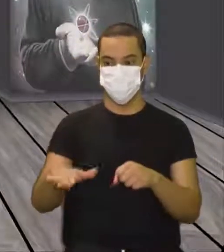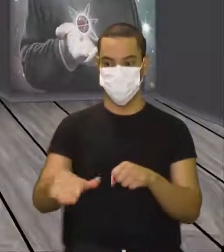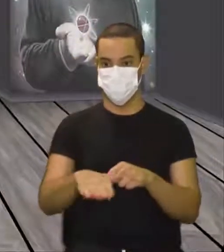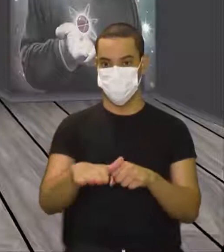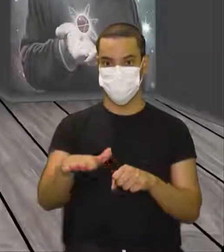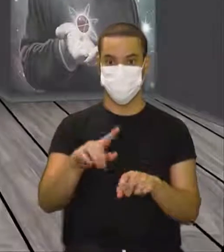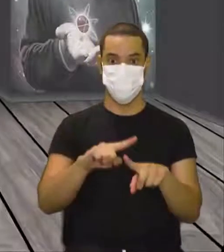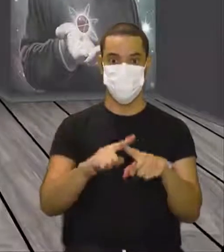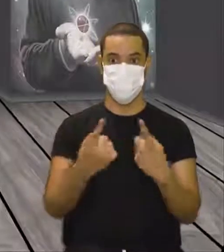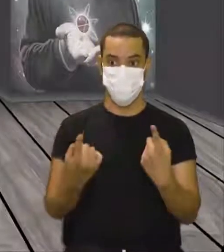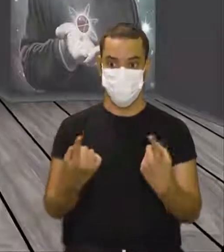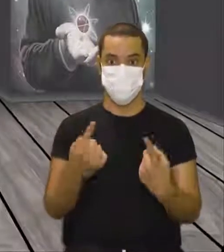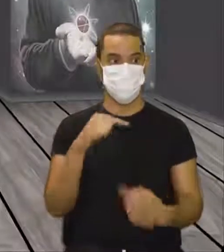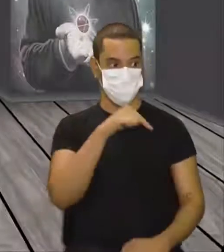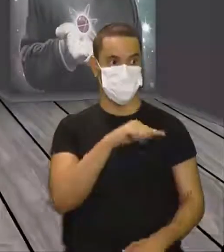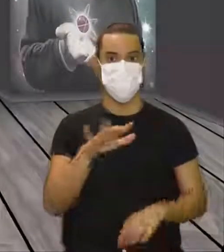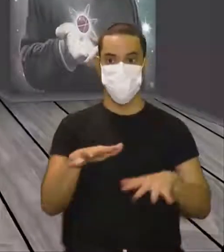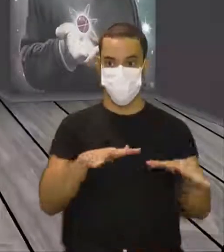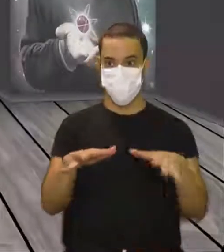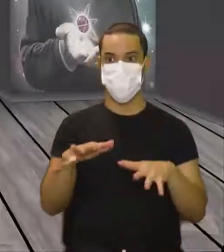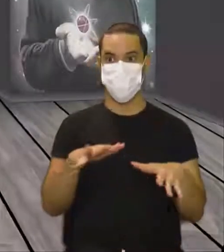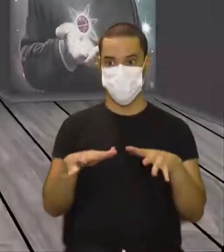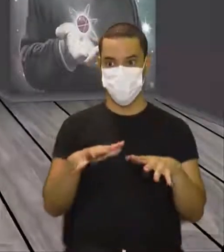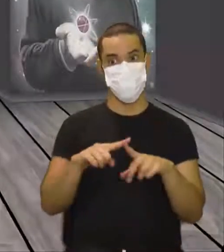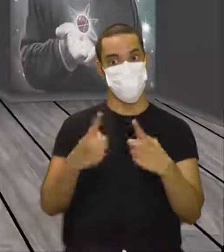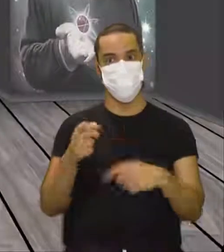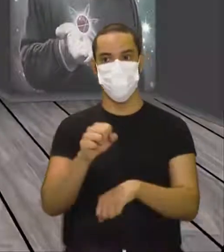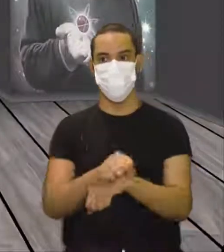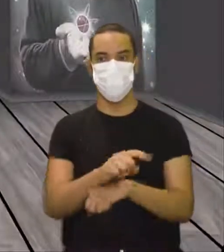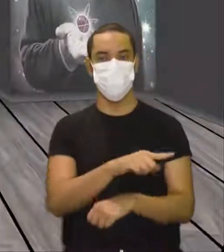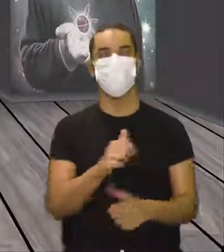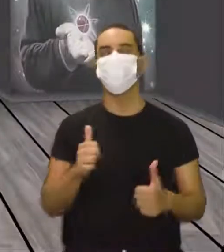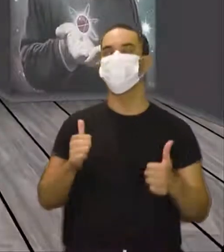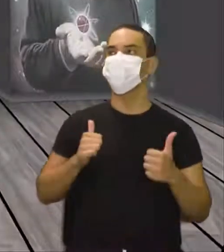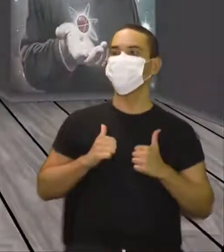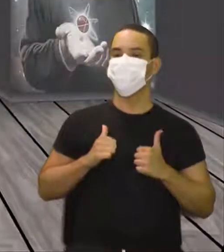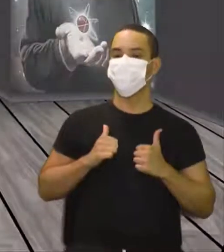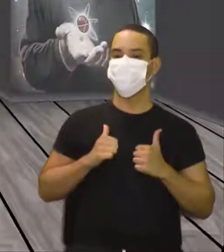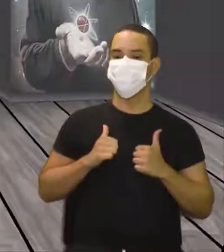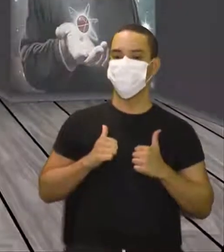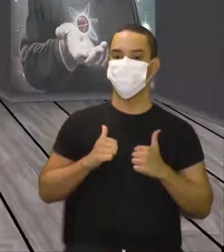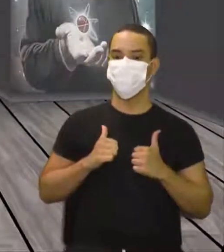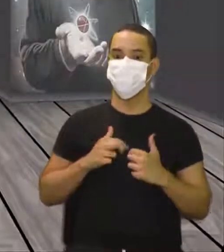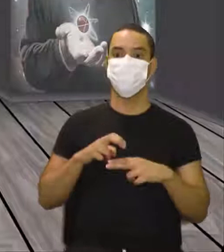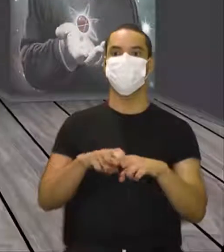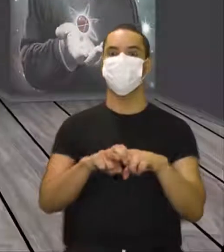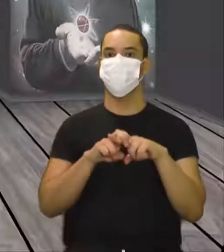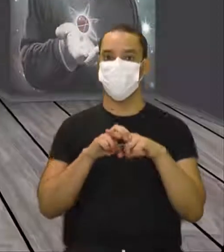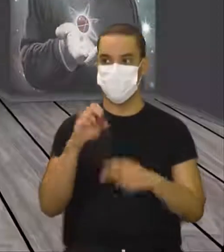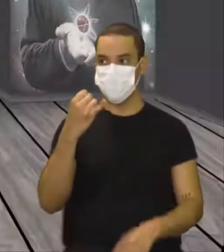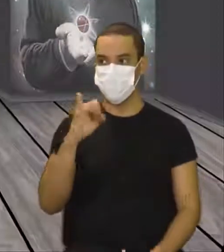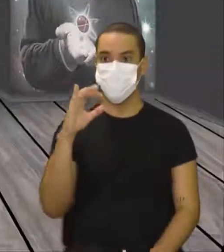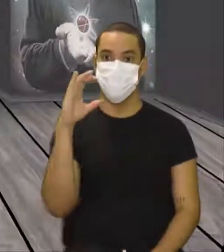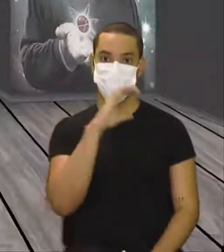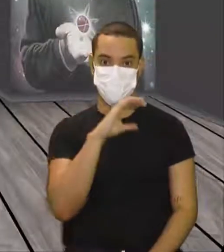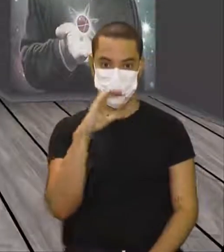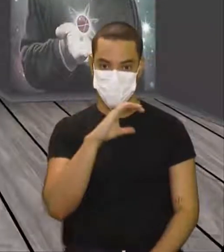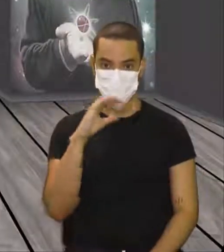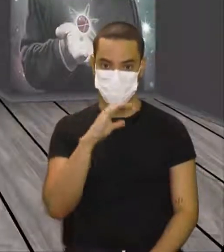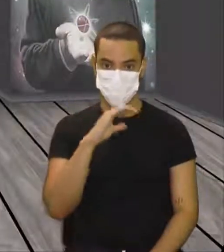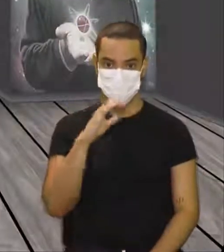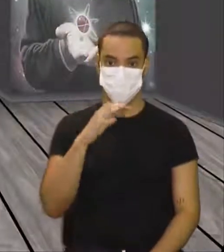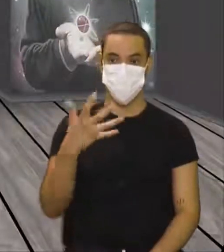à estrada, ele está em movimento. Então, o que acontece? Se eu estou em velocidade constante, eu não